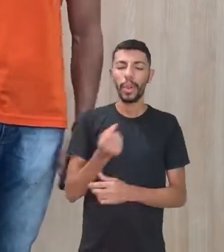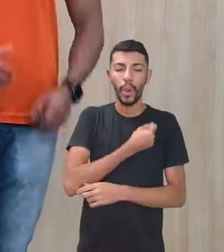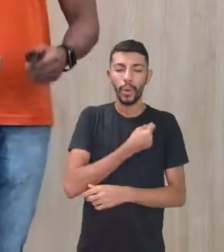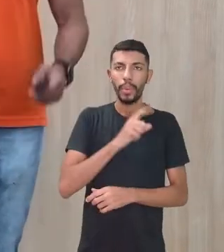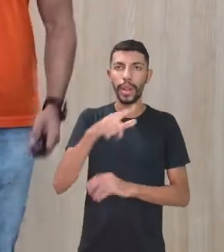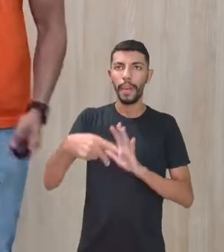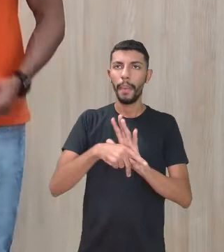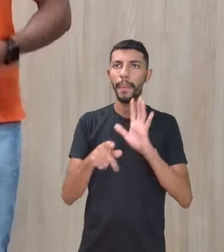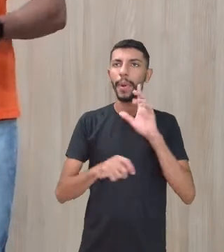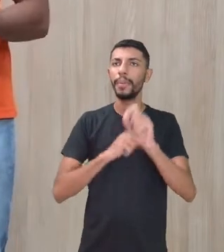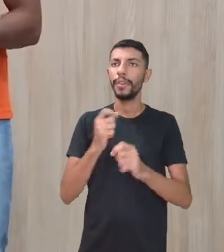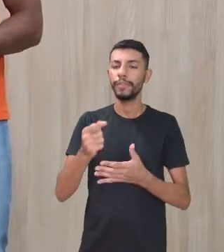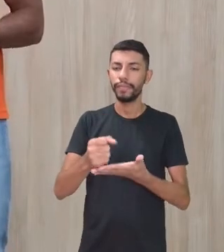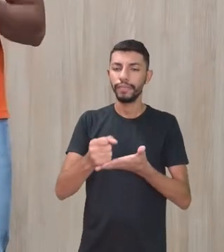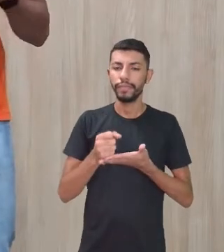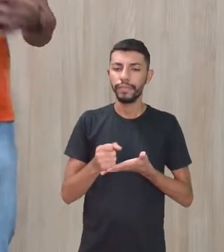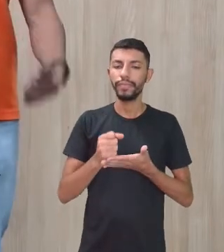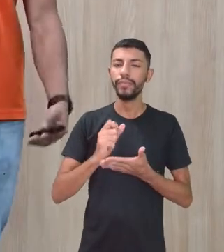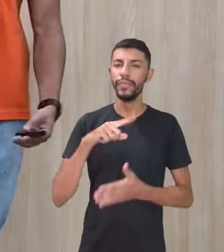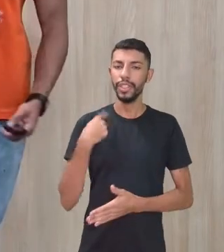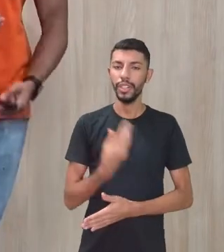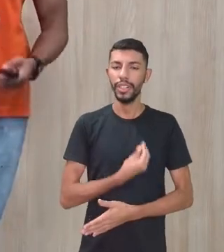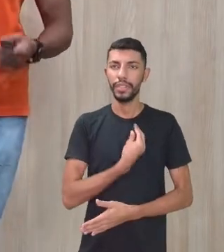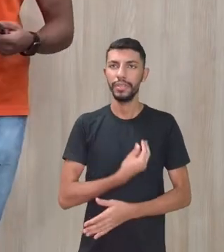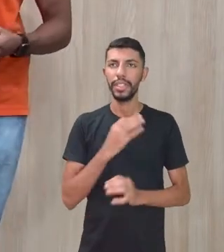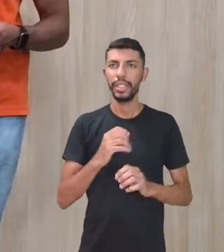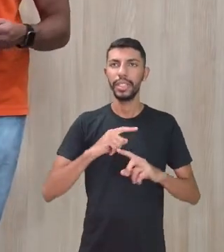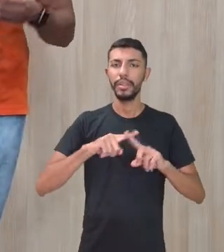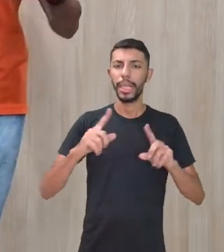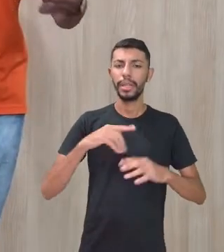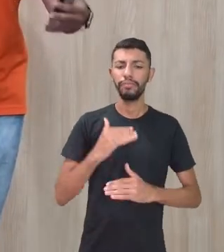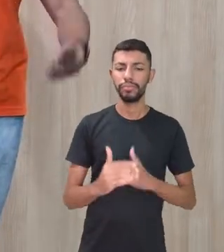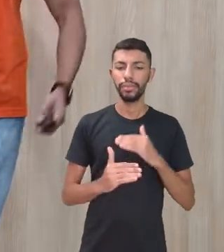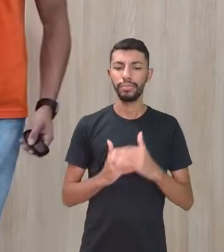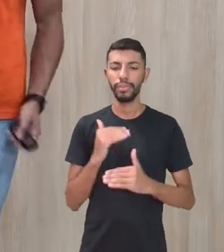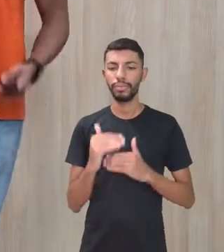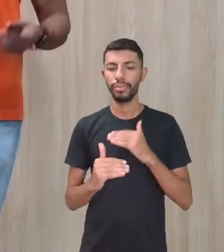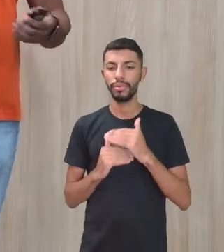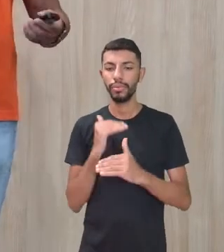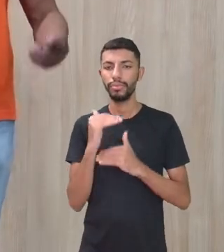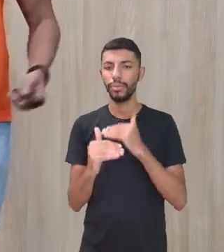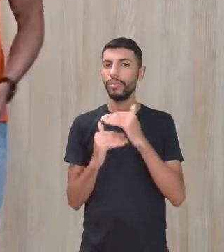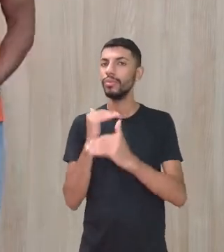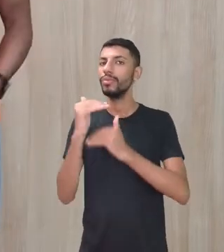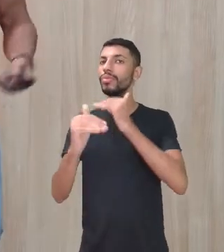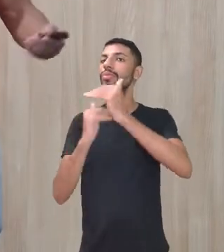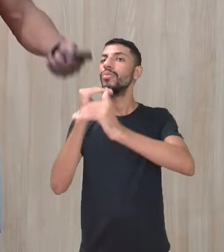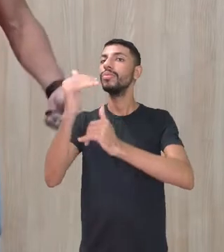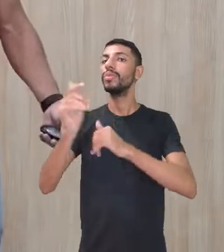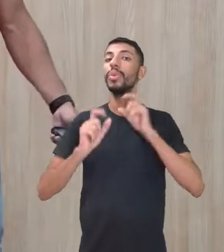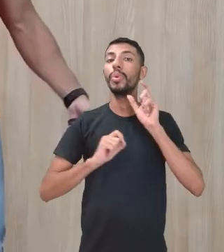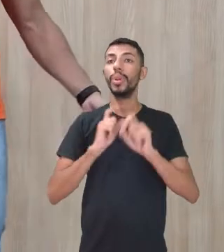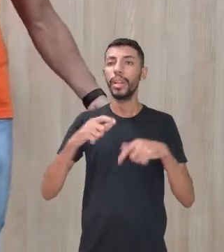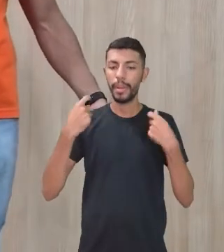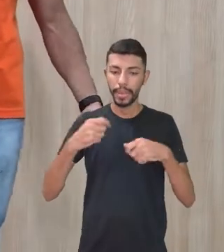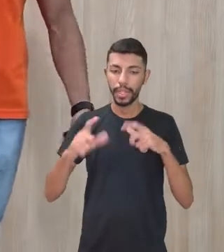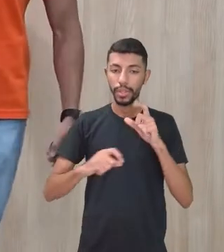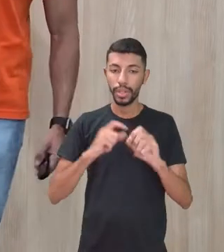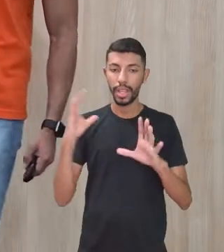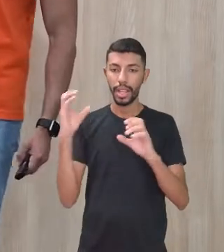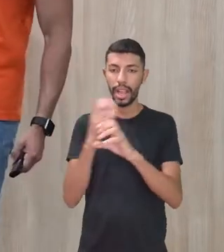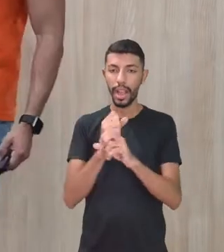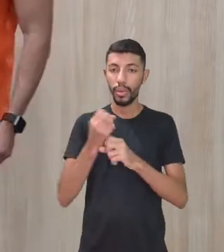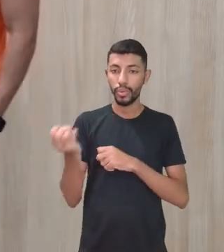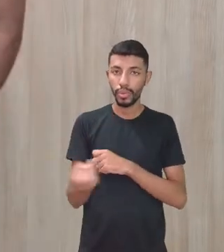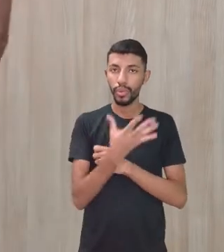vida, mas conforme foi seguindo aí a evolução humana, foi precisando de novos cálculos, né? E